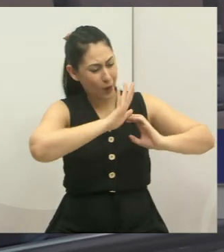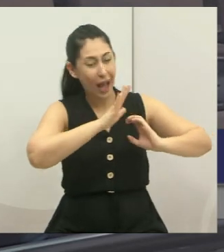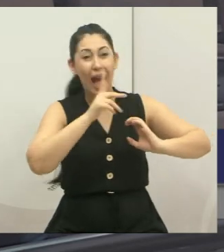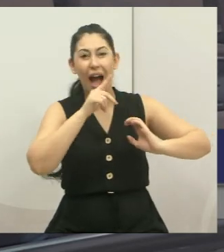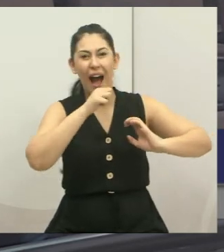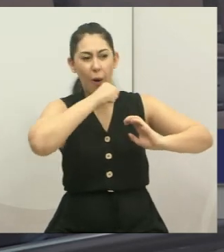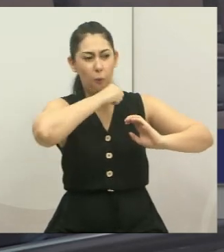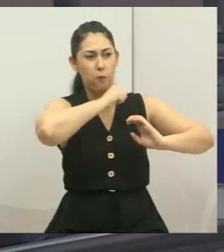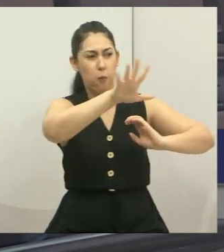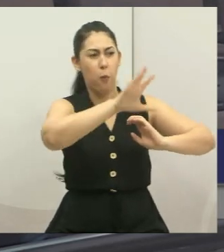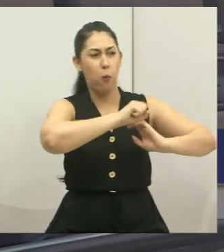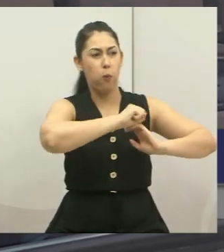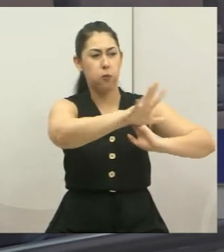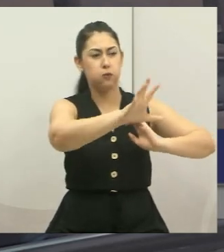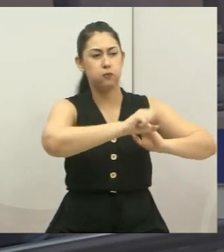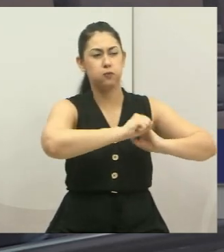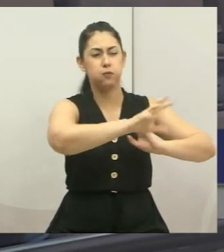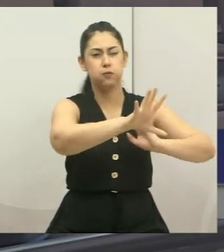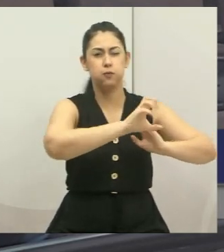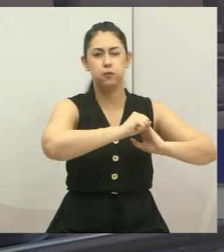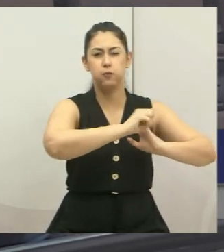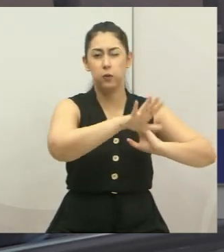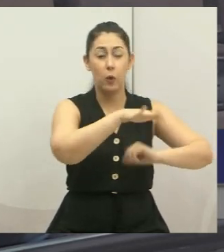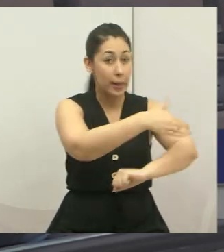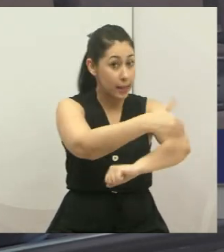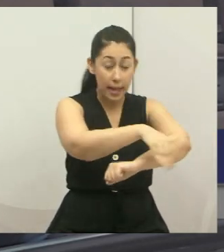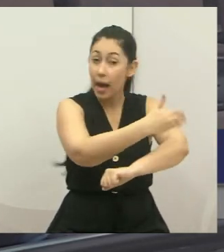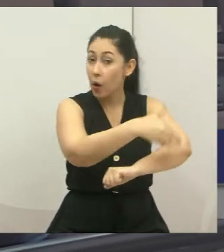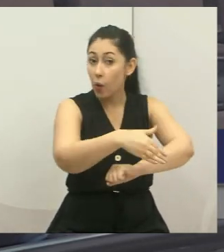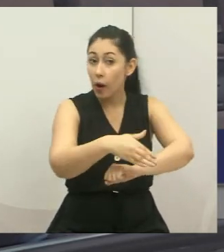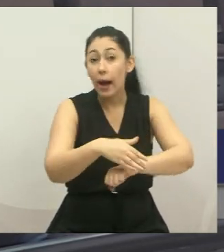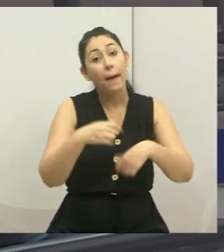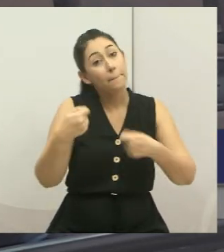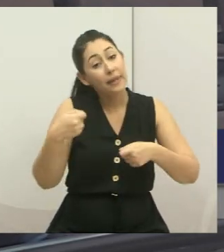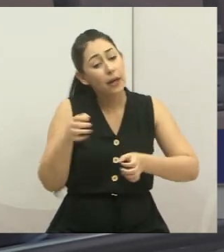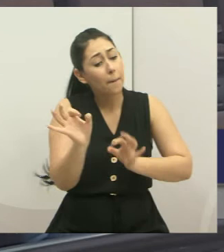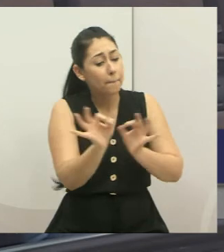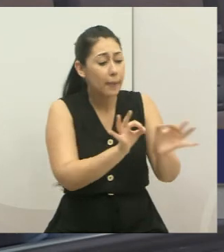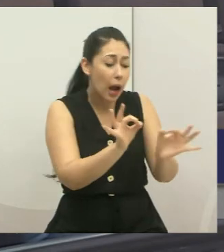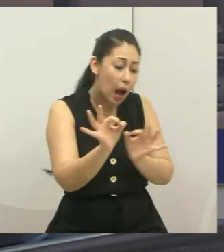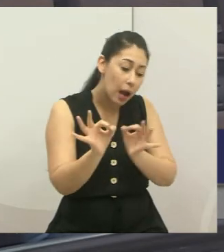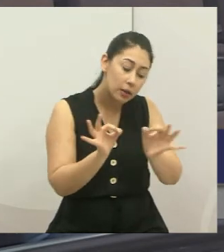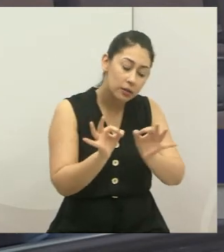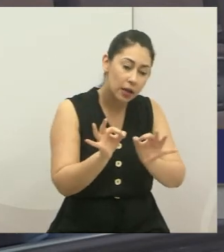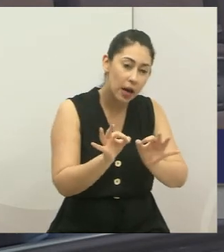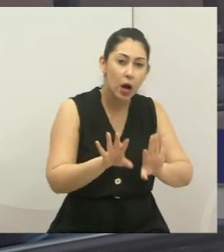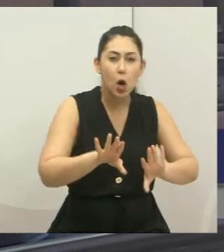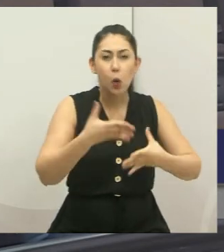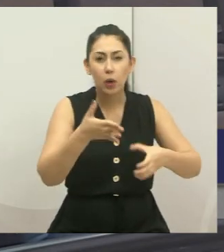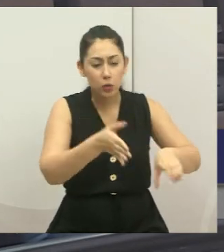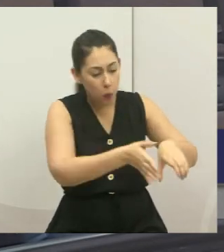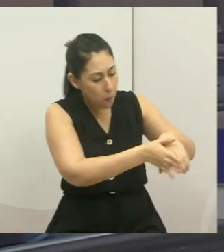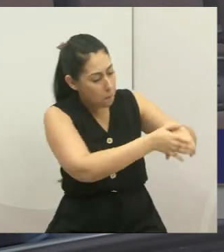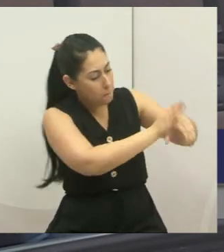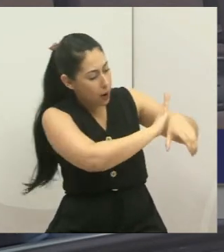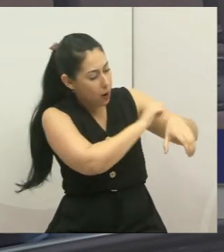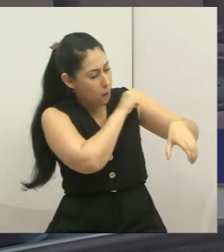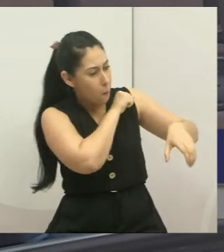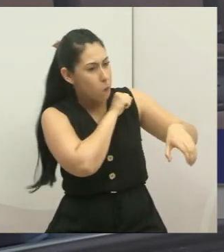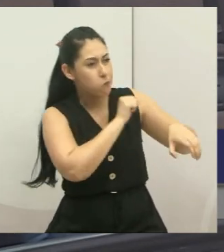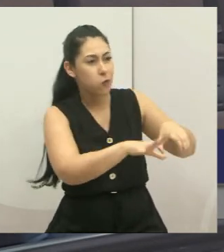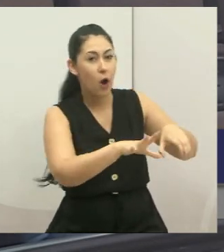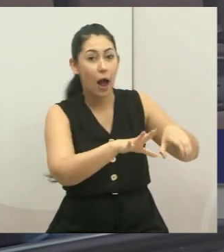por horas aquilo jorrando na rua. Poderia ser feito um sistema em que assim que você abre aquilo, já engata uma mangueira